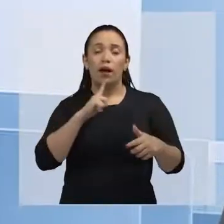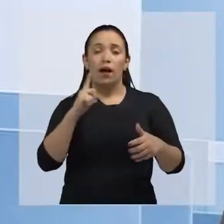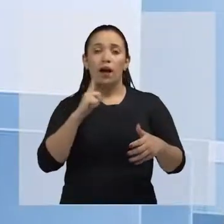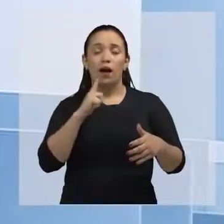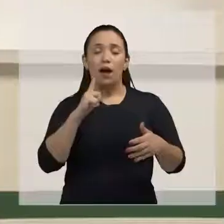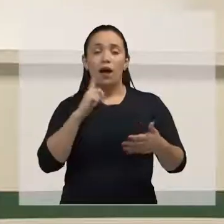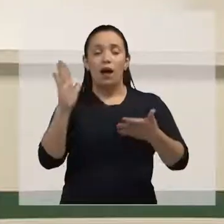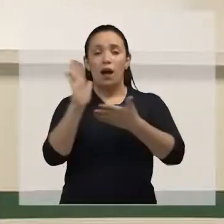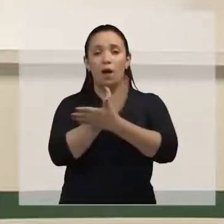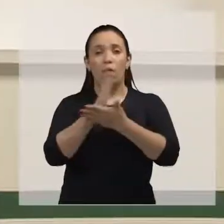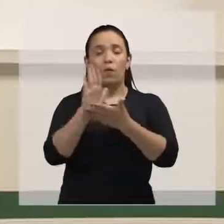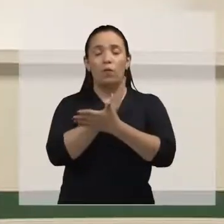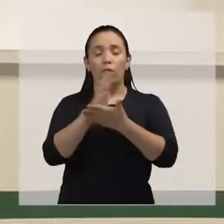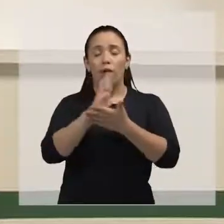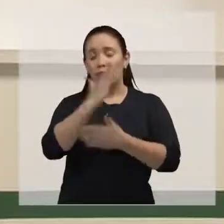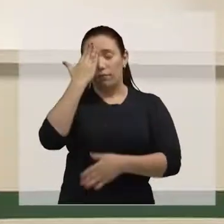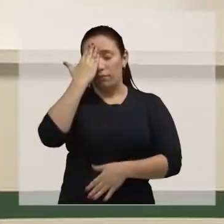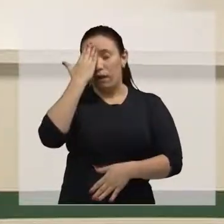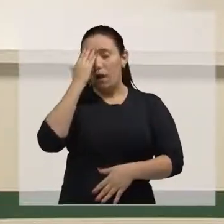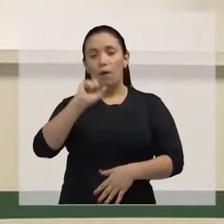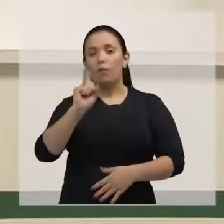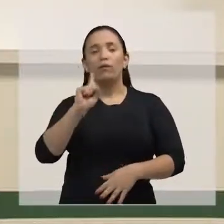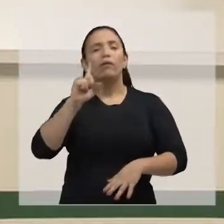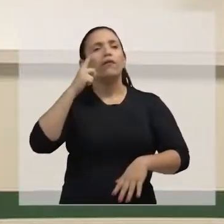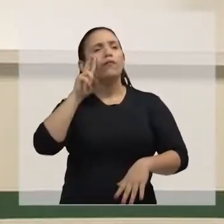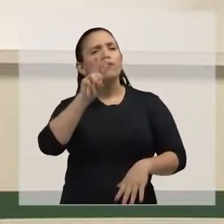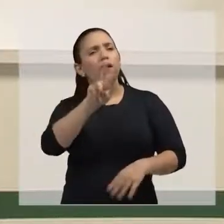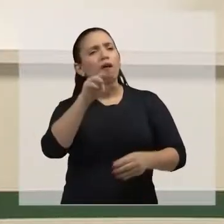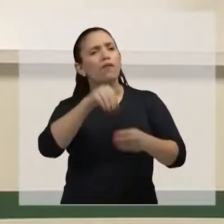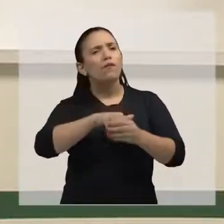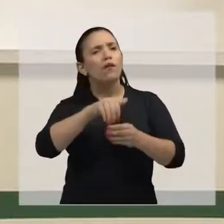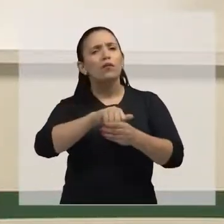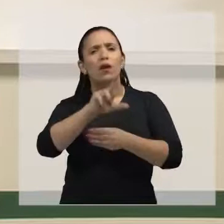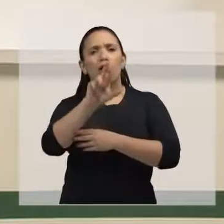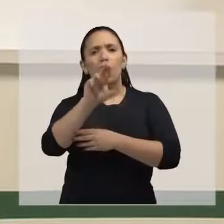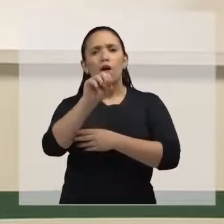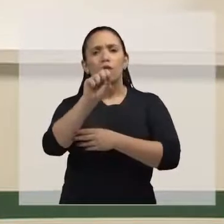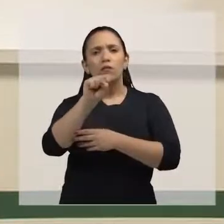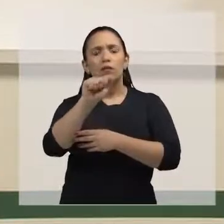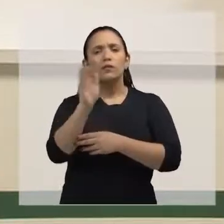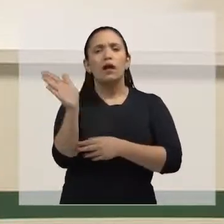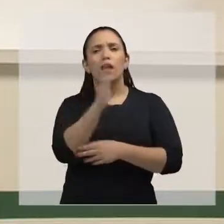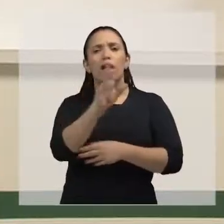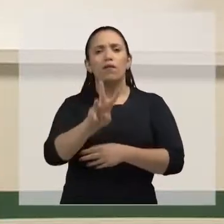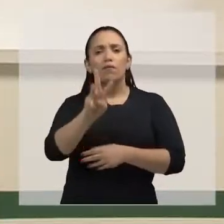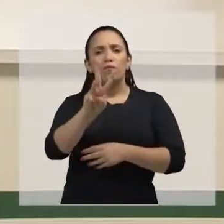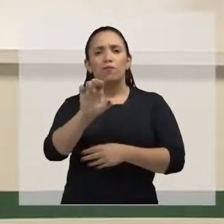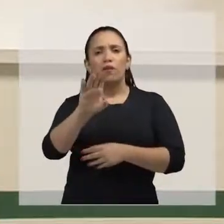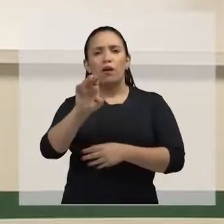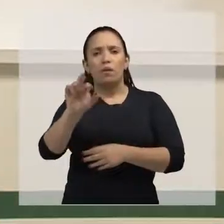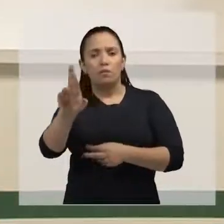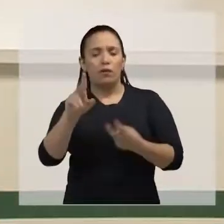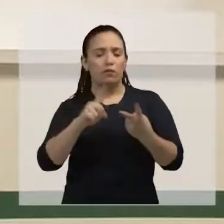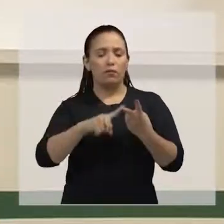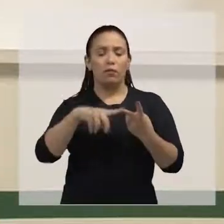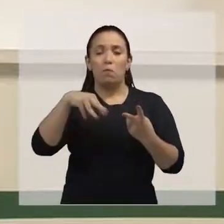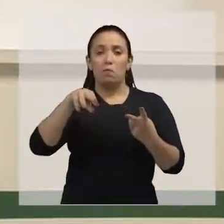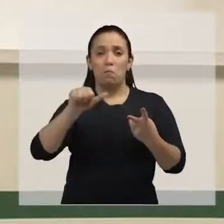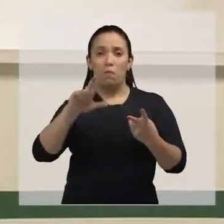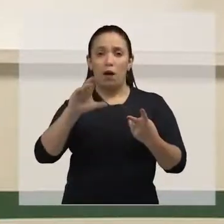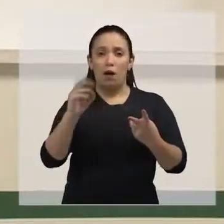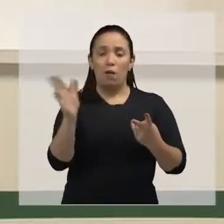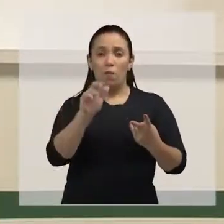algumas pessoas que não entenderam lá, ministro do tribunal, não entenderam o voto da Rosa Weber, né? O Marco Aurélio, e são